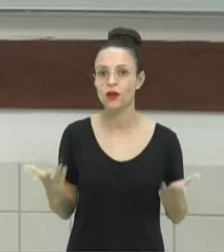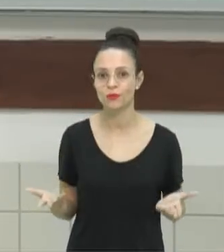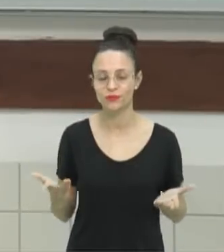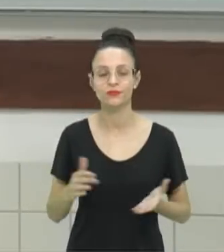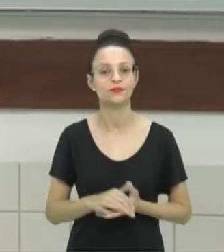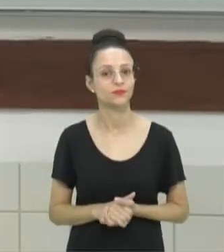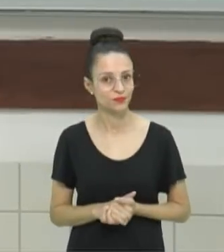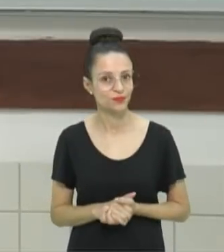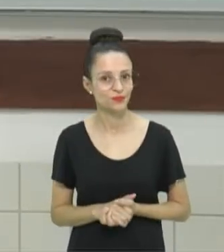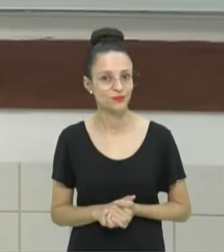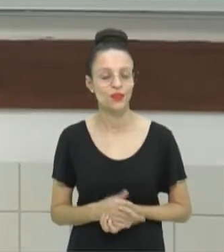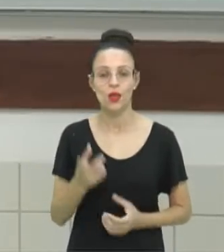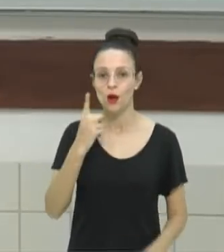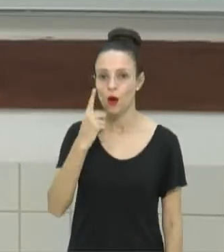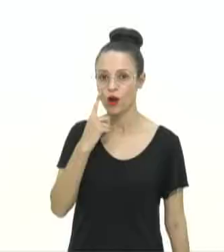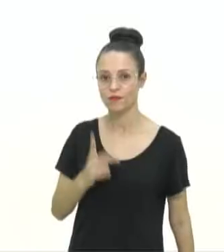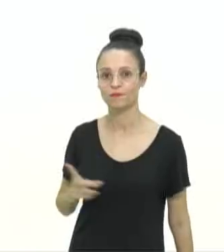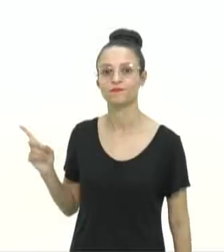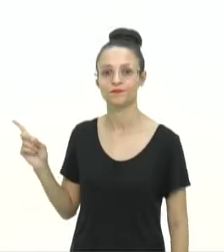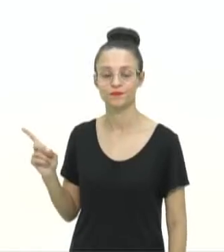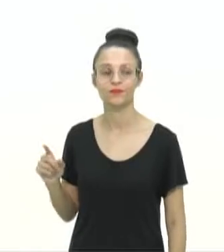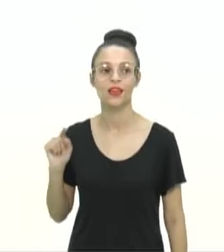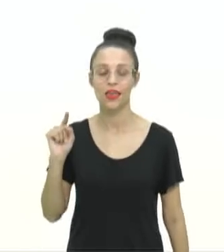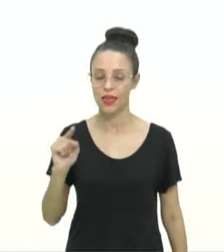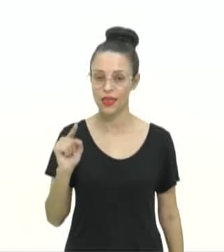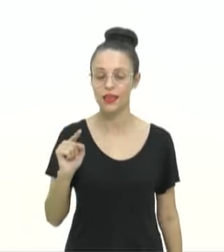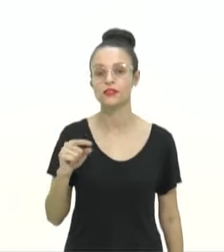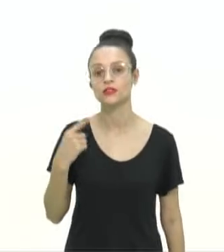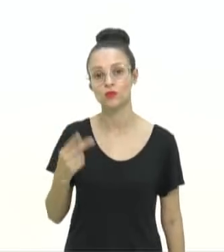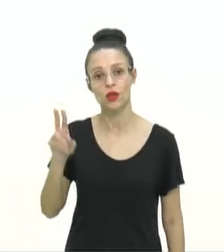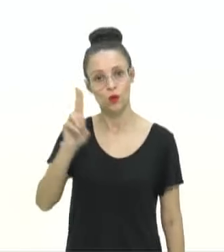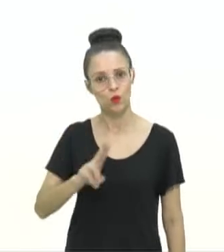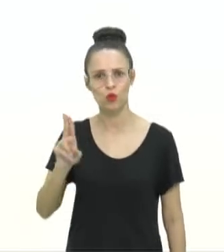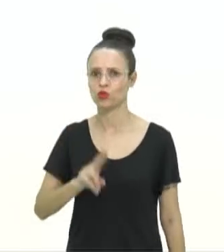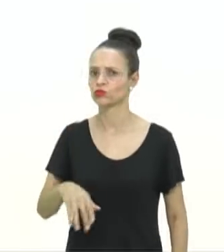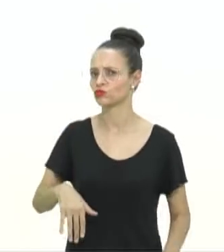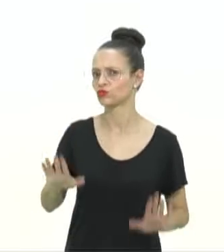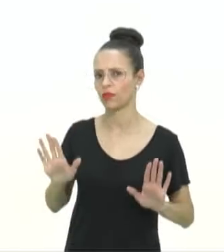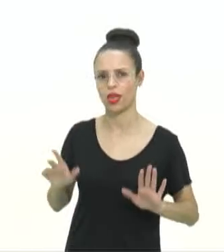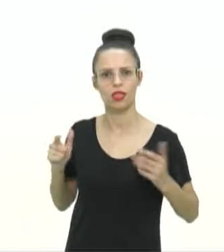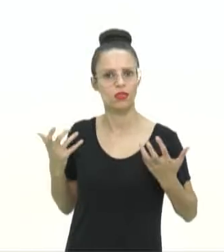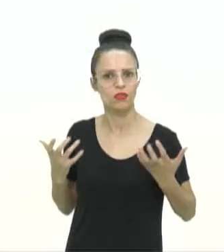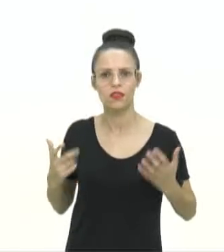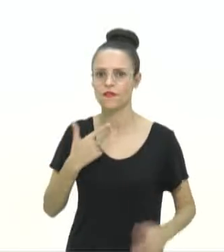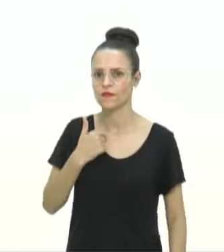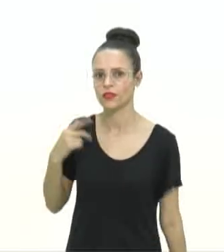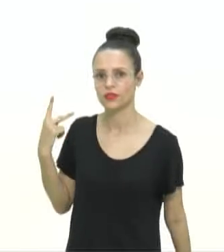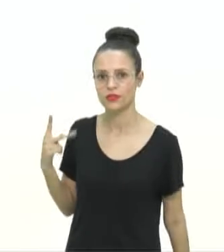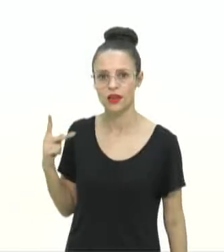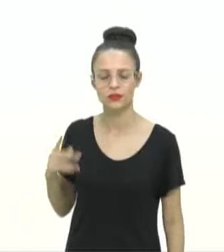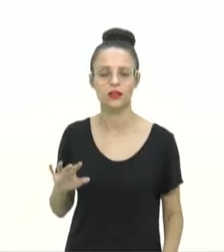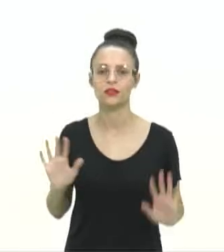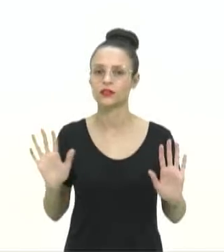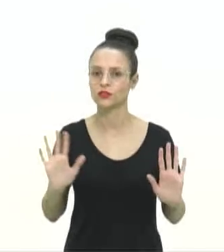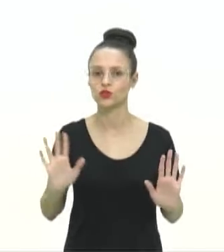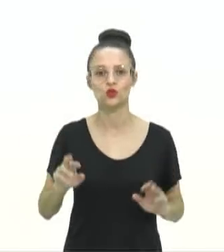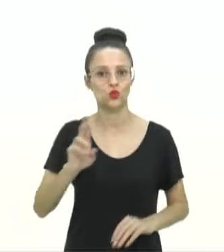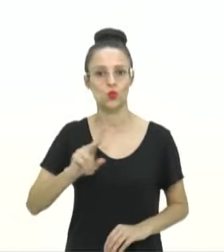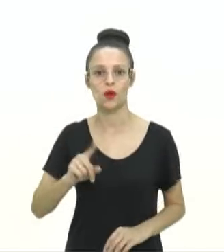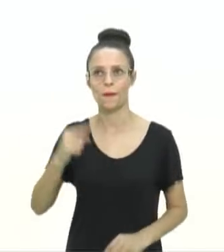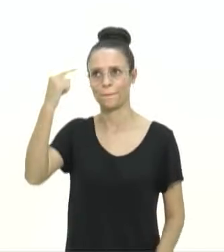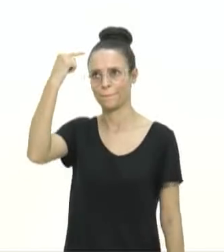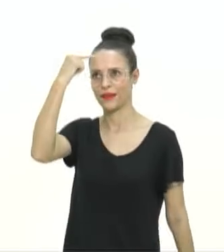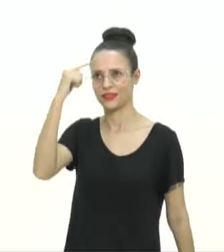fez. Então, olha o que eu coloquei aqui. Nesse caso, o uso foi proposital, não exatamente de usar orações